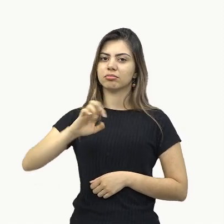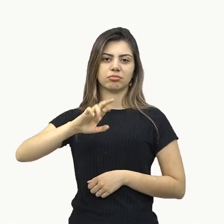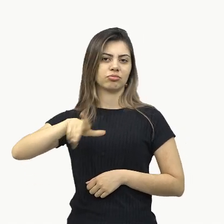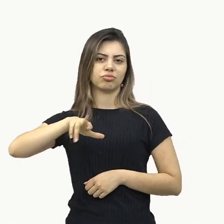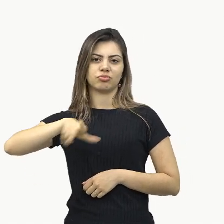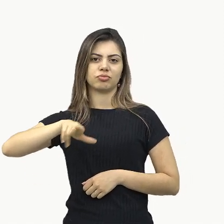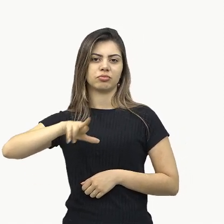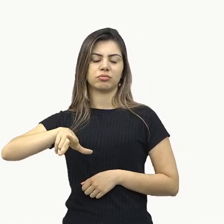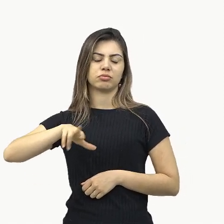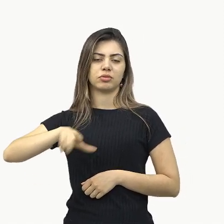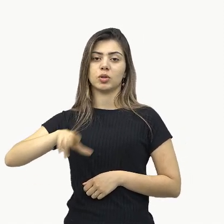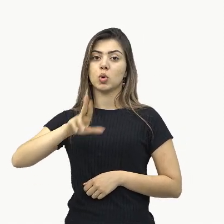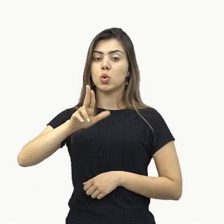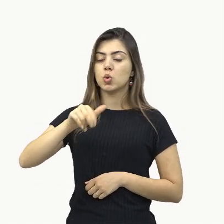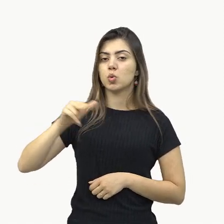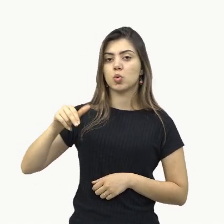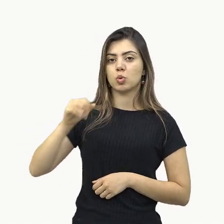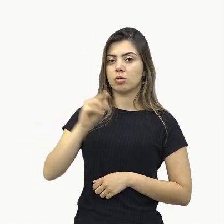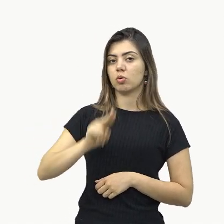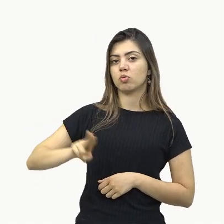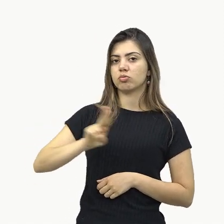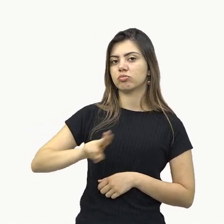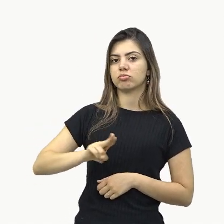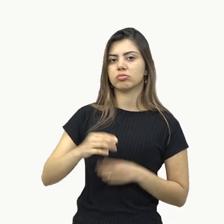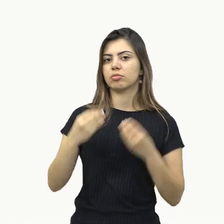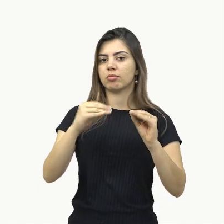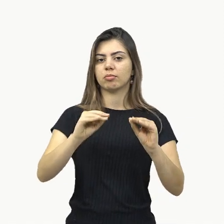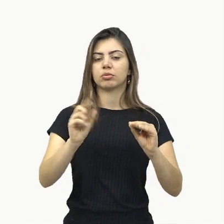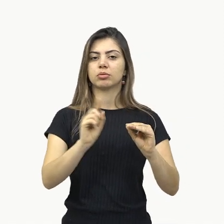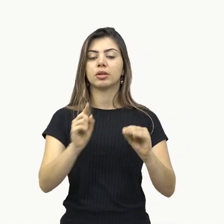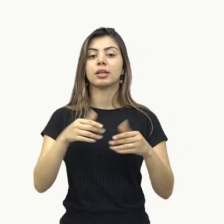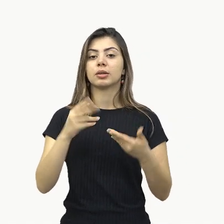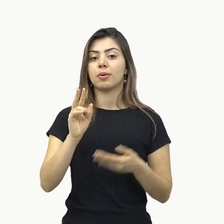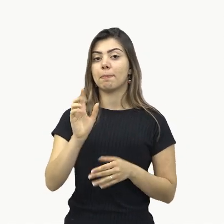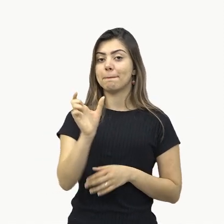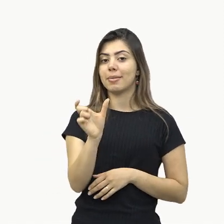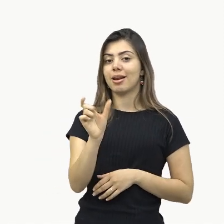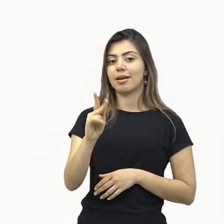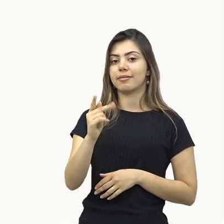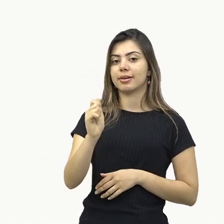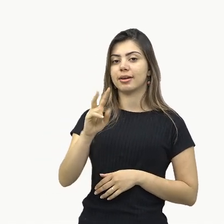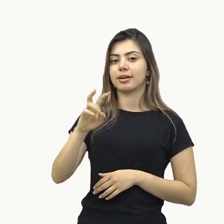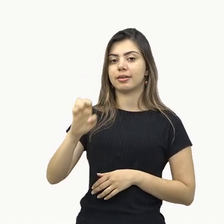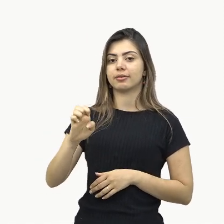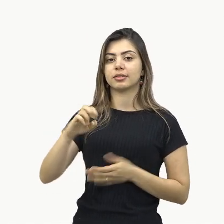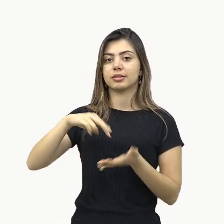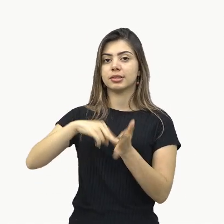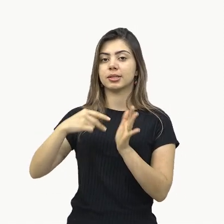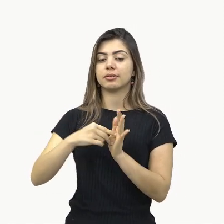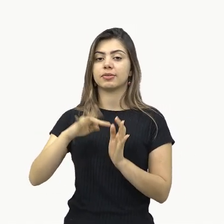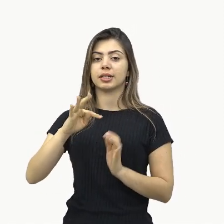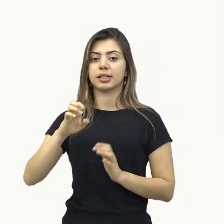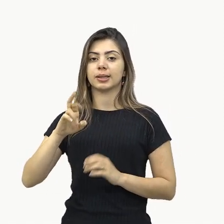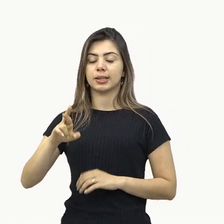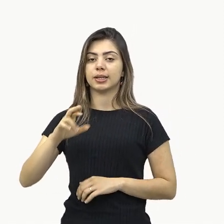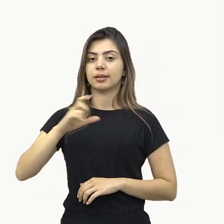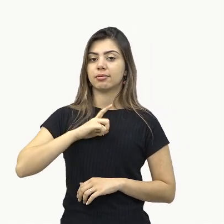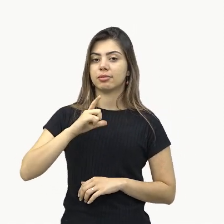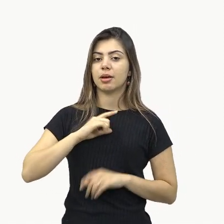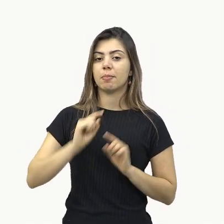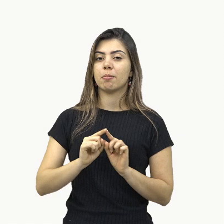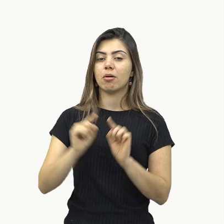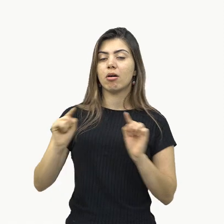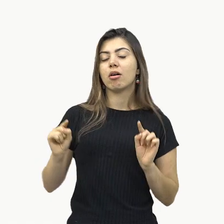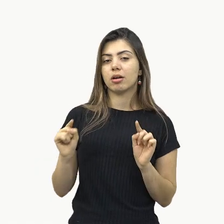ter em língua portuguesa. Na língua portuguesa nós falamos assim, eu tenho, olha só. Se você fizer uma